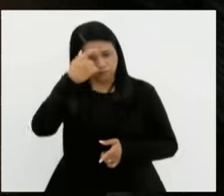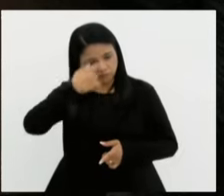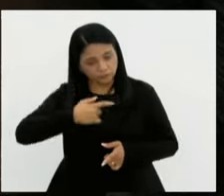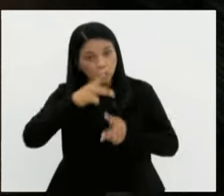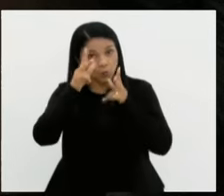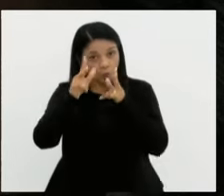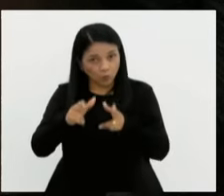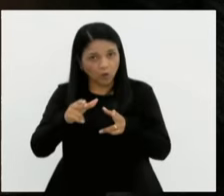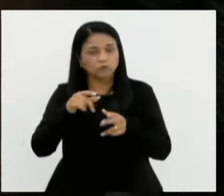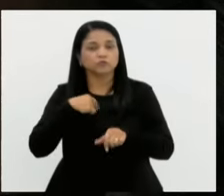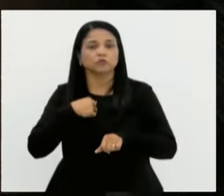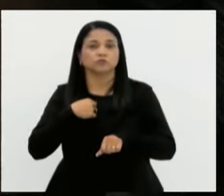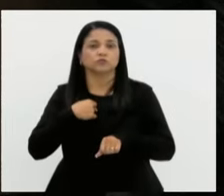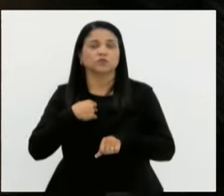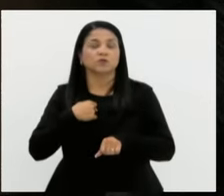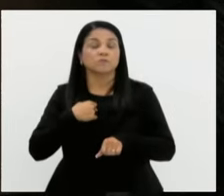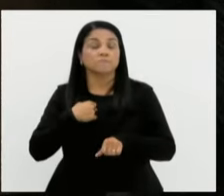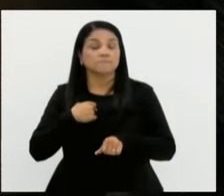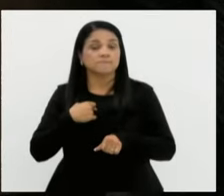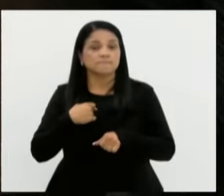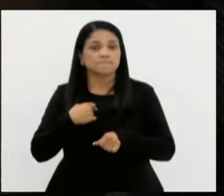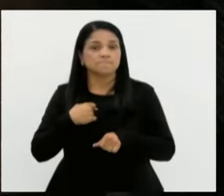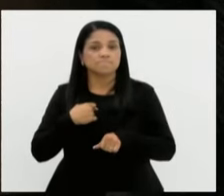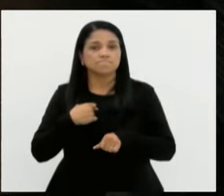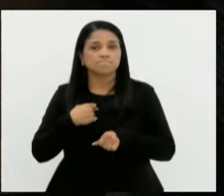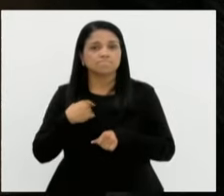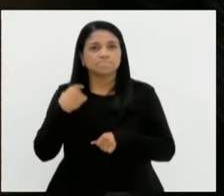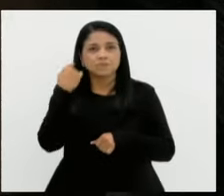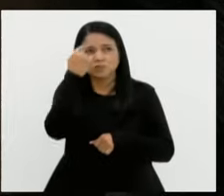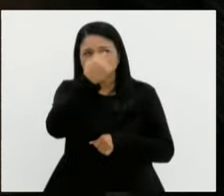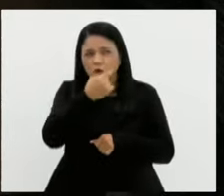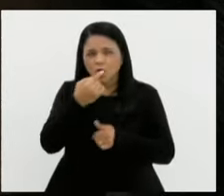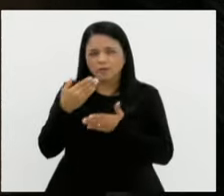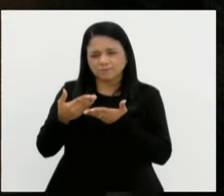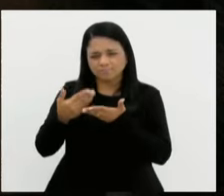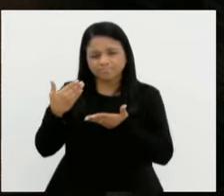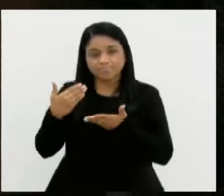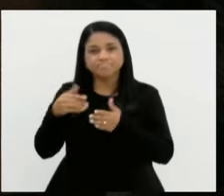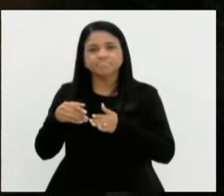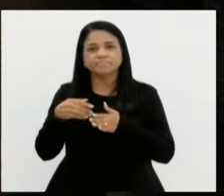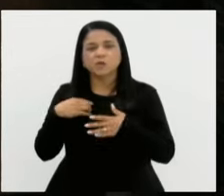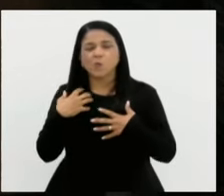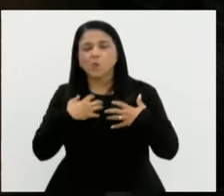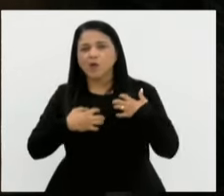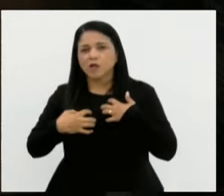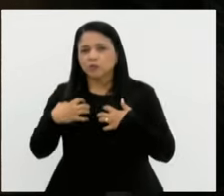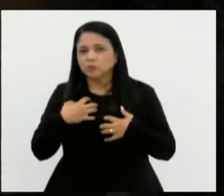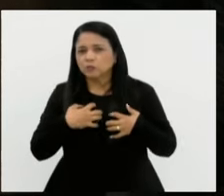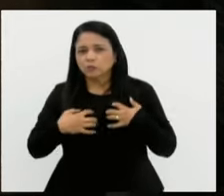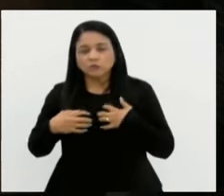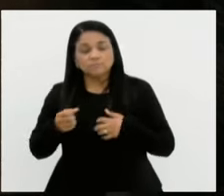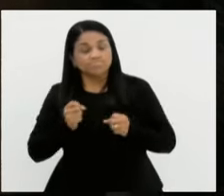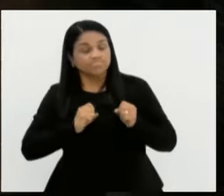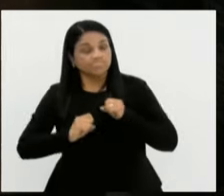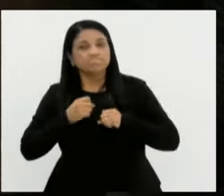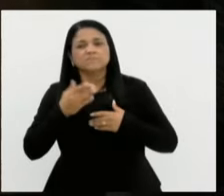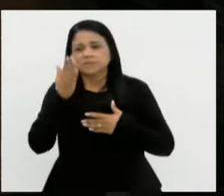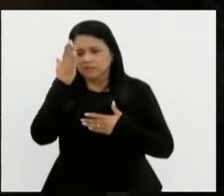nas últimas horas isso me causou uma grande angústia, e quem convive comigo